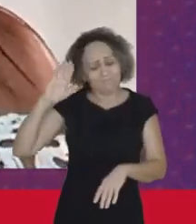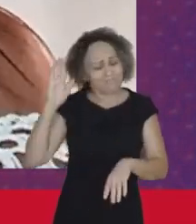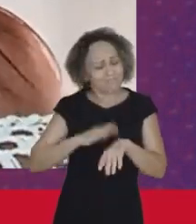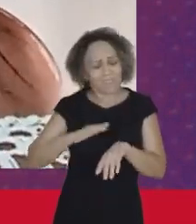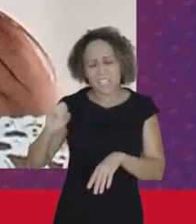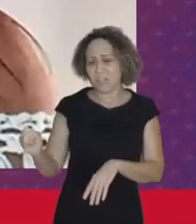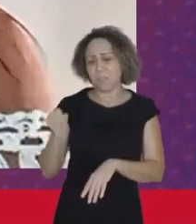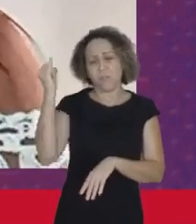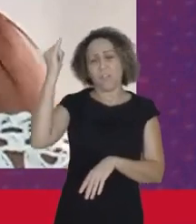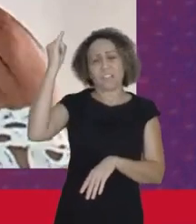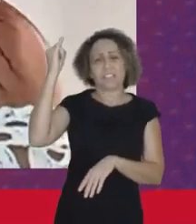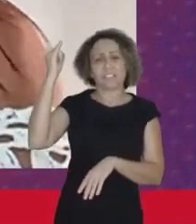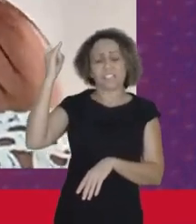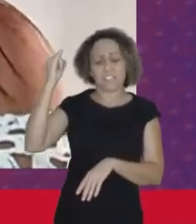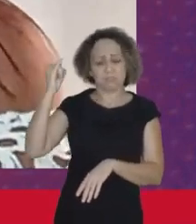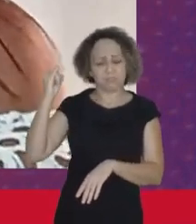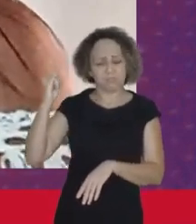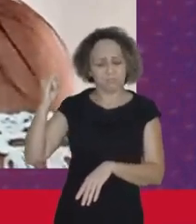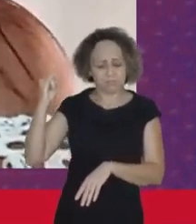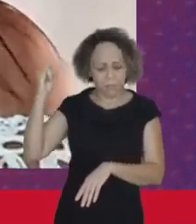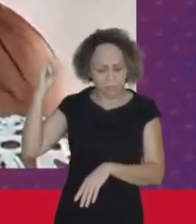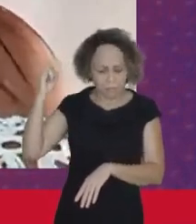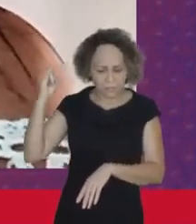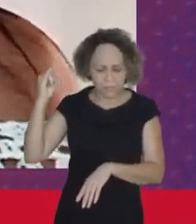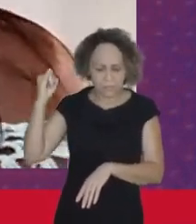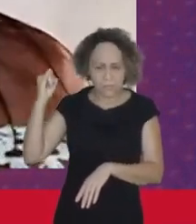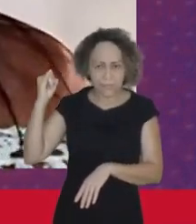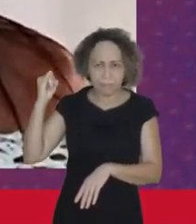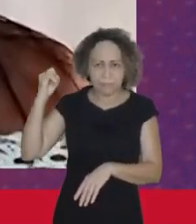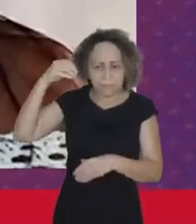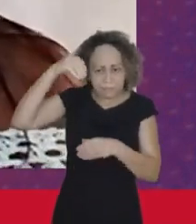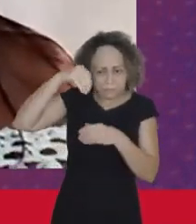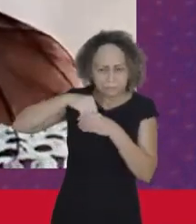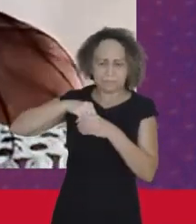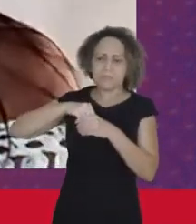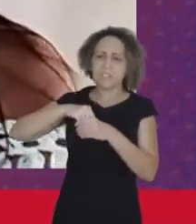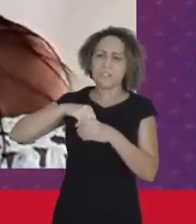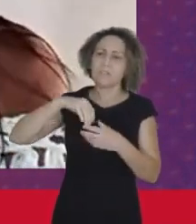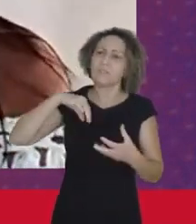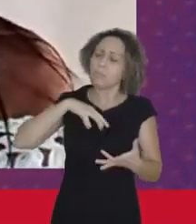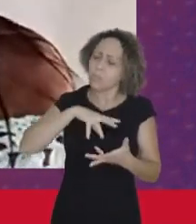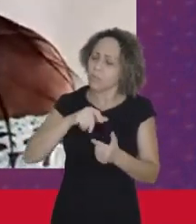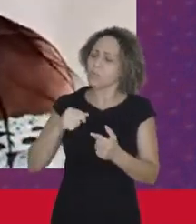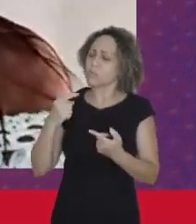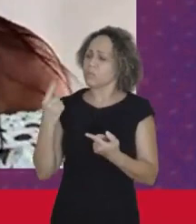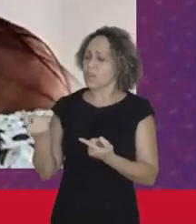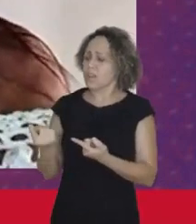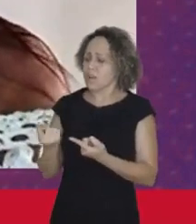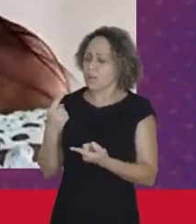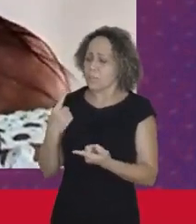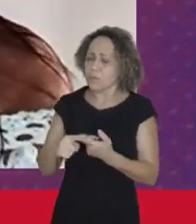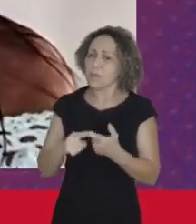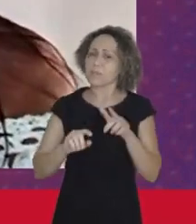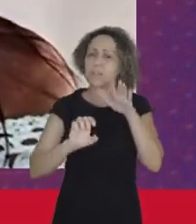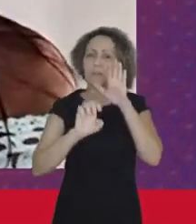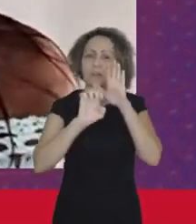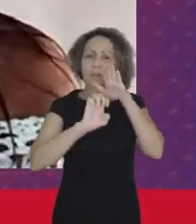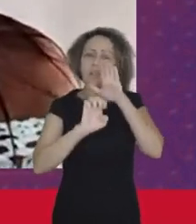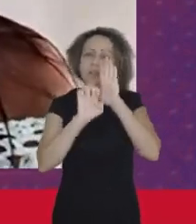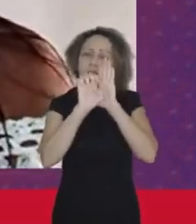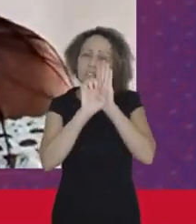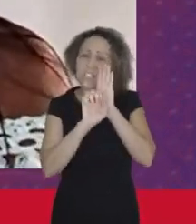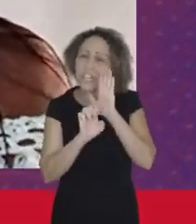o Estatuto, tem a Convenção, né, que foi promulgada, e aí o Estatuto traz essa